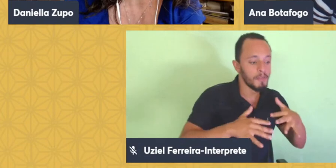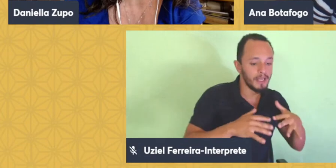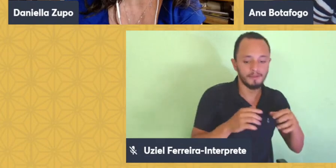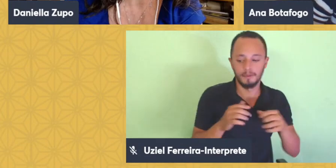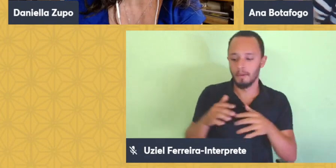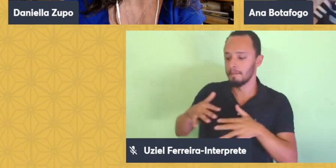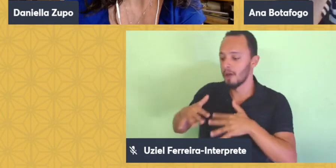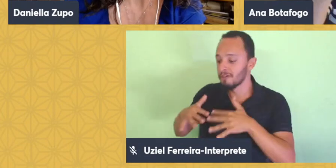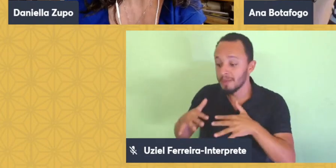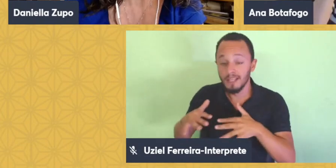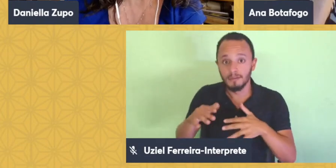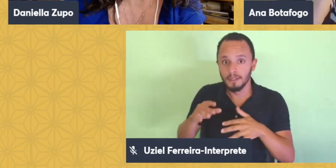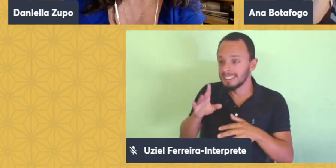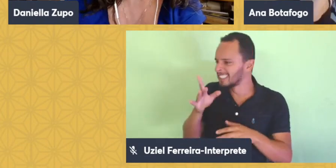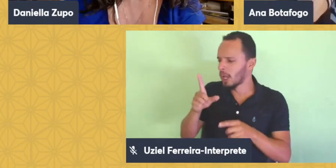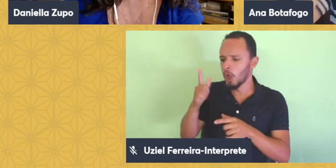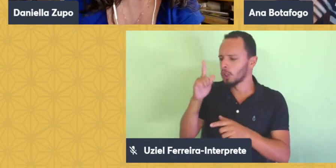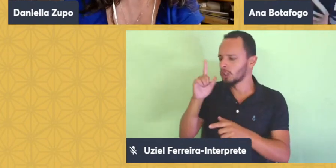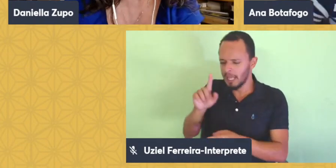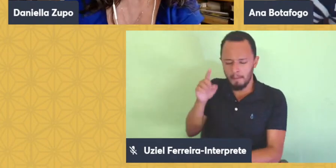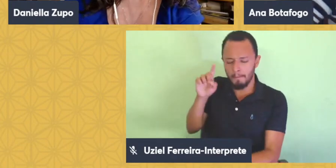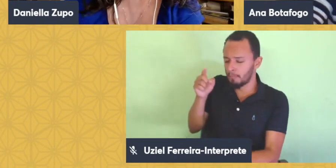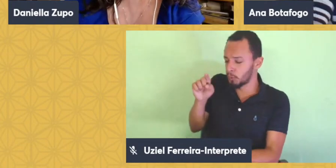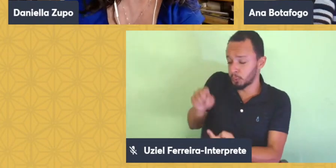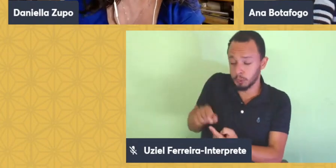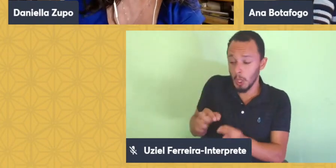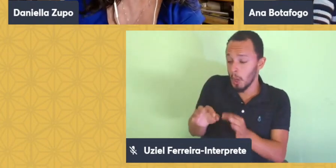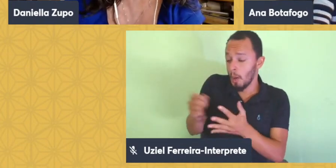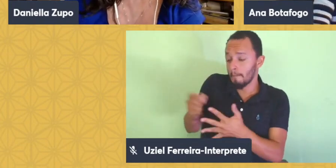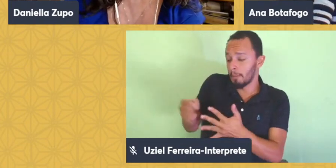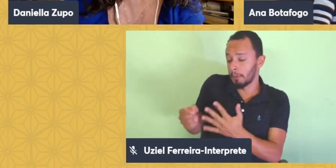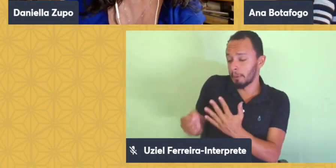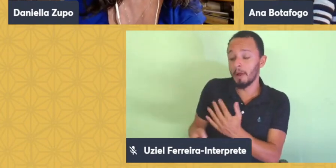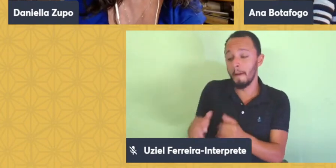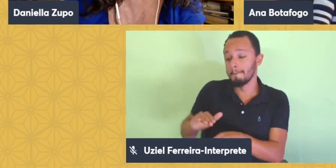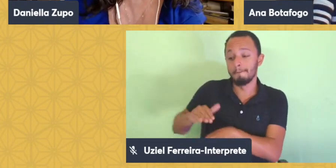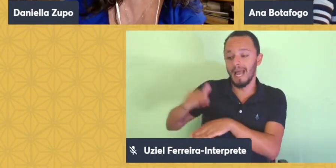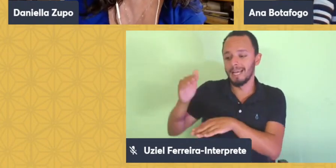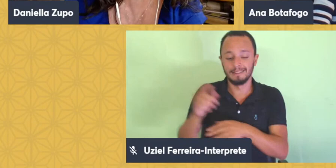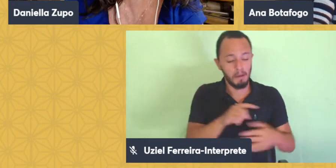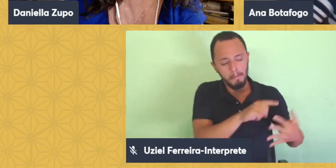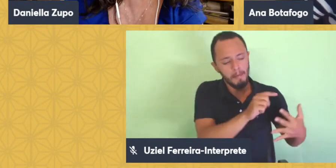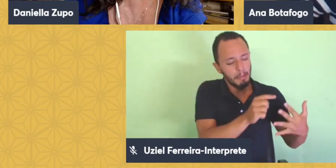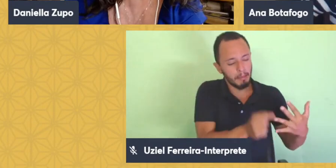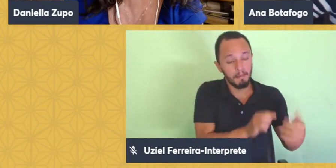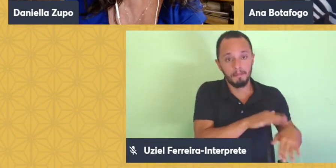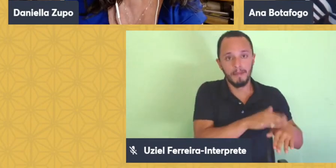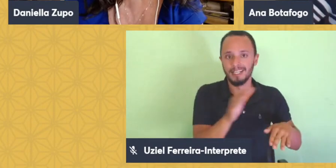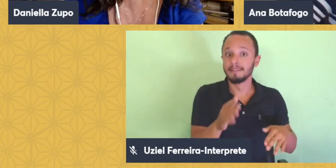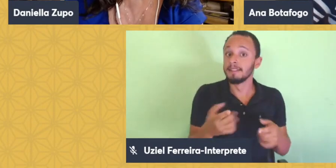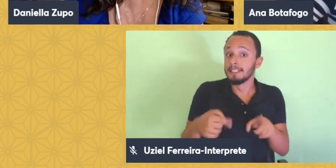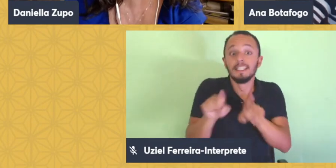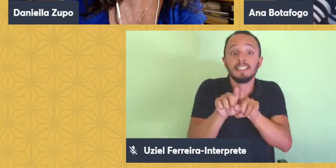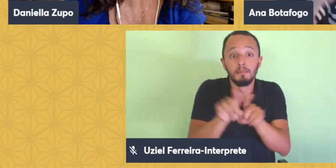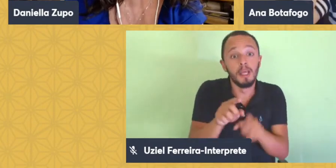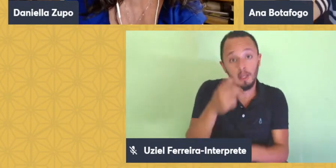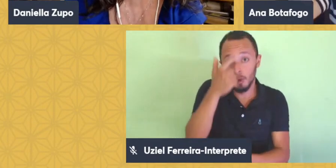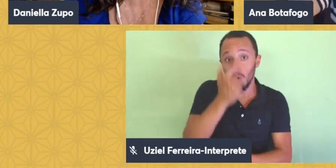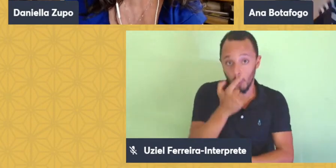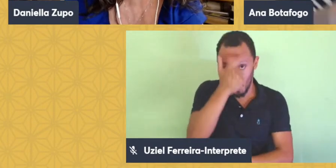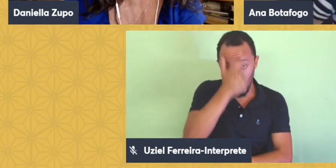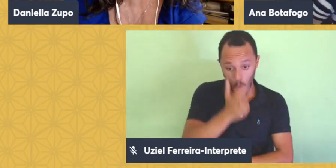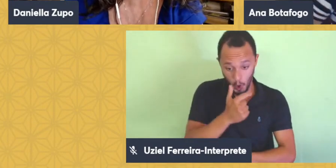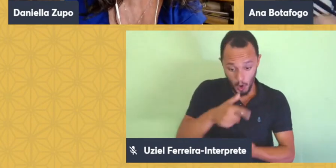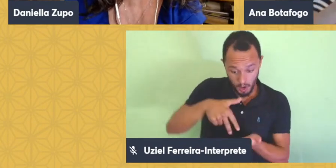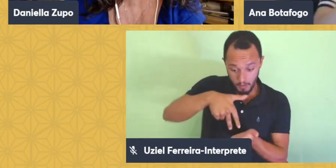nesse lado até porque um corpo se transforma em outros corpos ao e não Faro